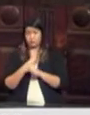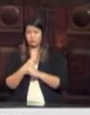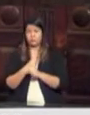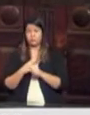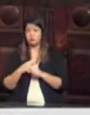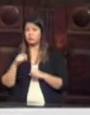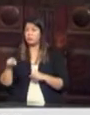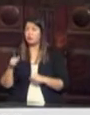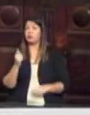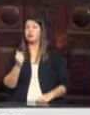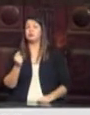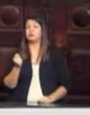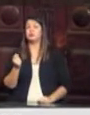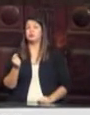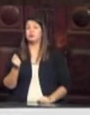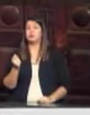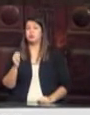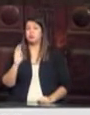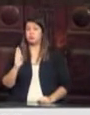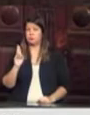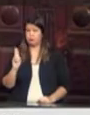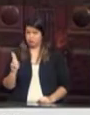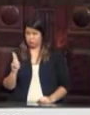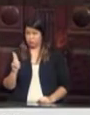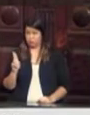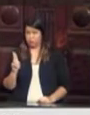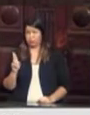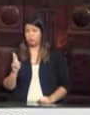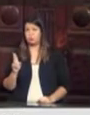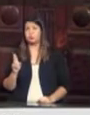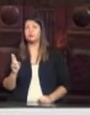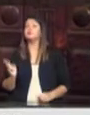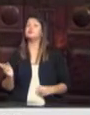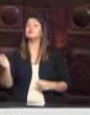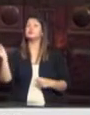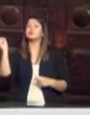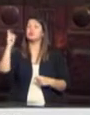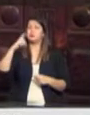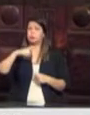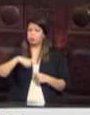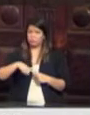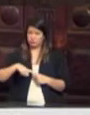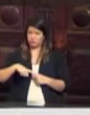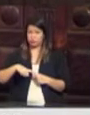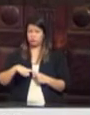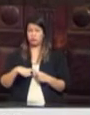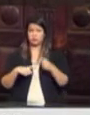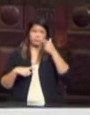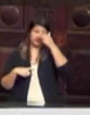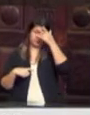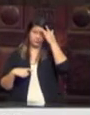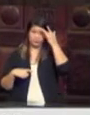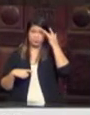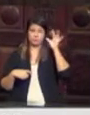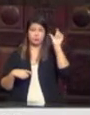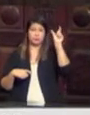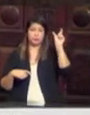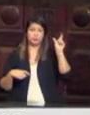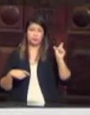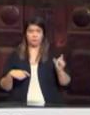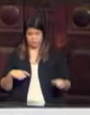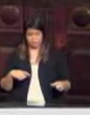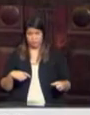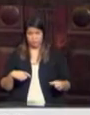os valores dos bilhetes de passagem e dos créditos armazenados serão